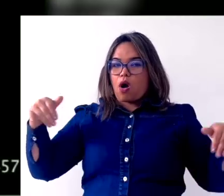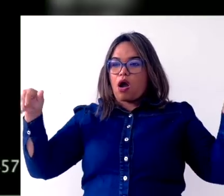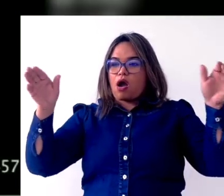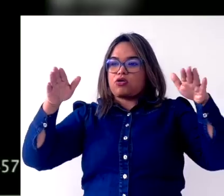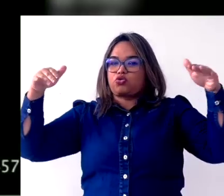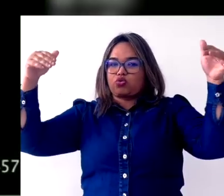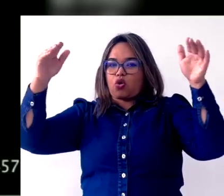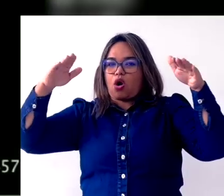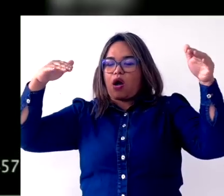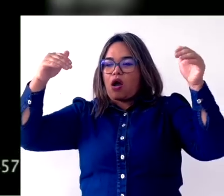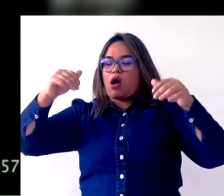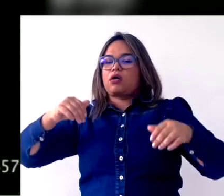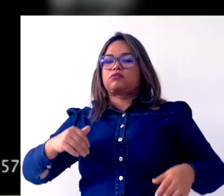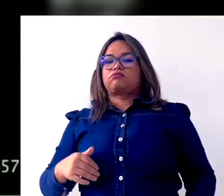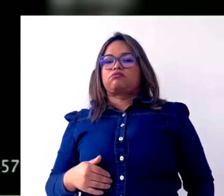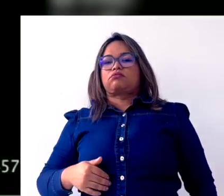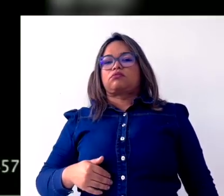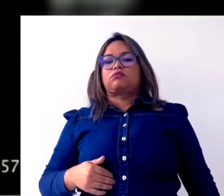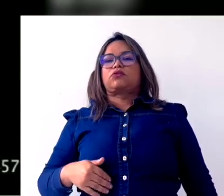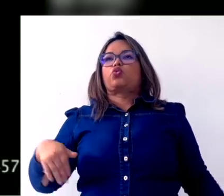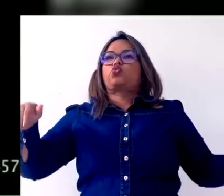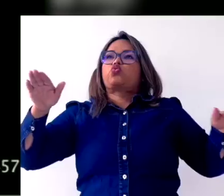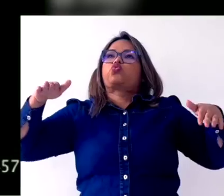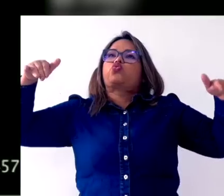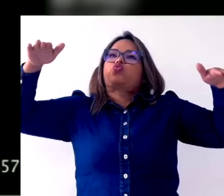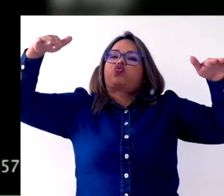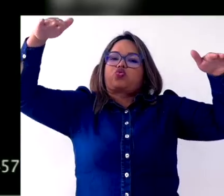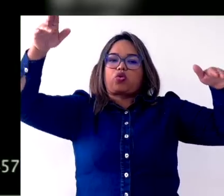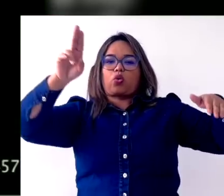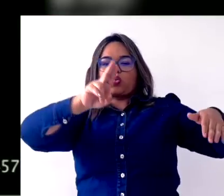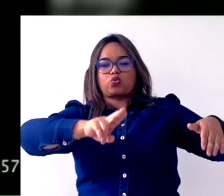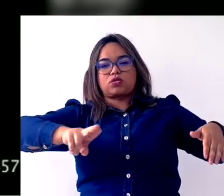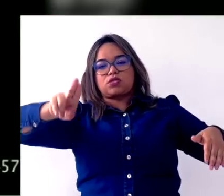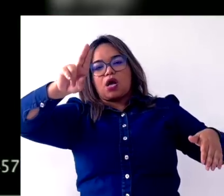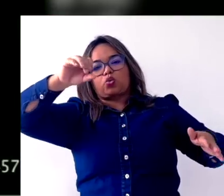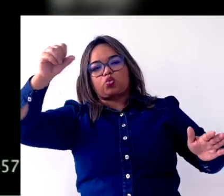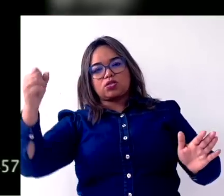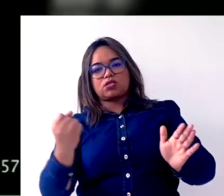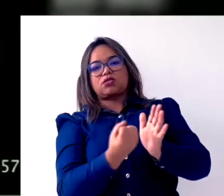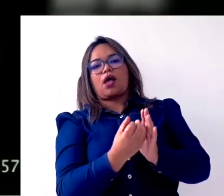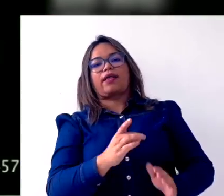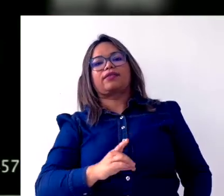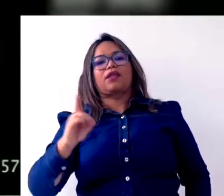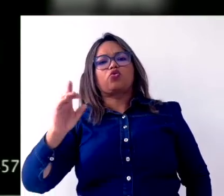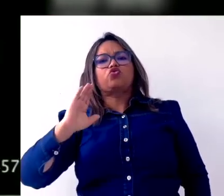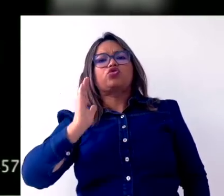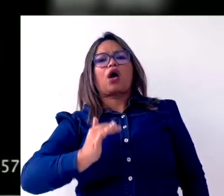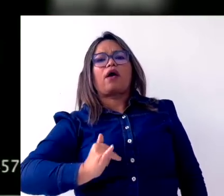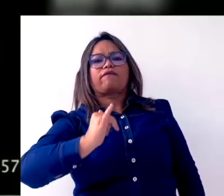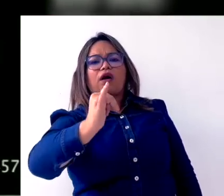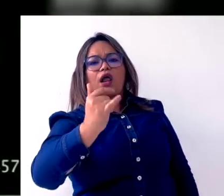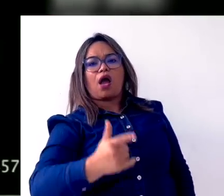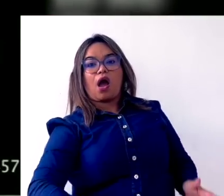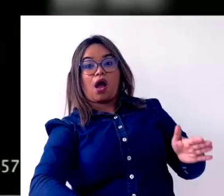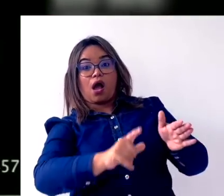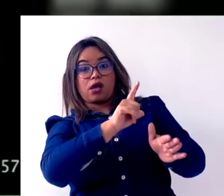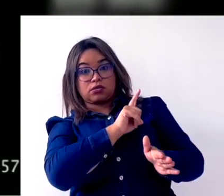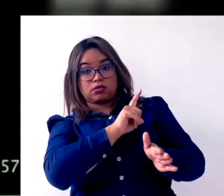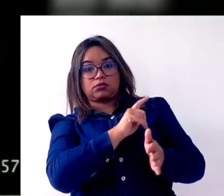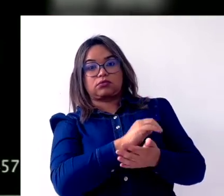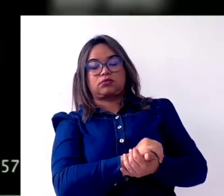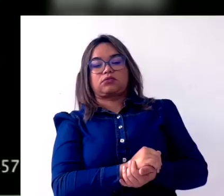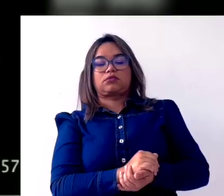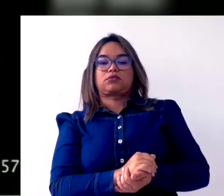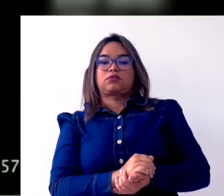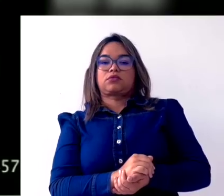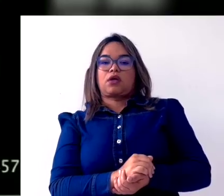Deus vivo. Vocês se lembram que nós falamos sobre isso quando nós falamos dos capítulos anteriores do Apocalipse? Ele clamou com uma alta voz, e